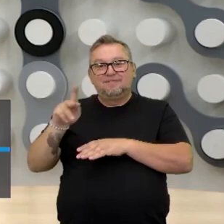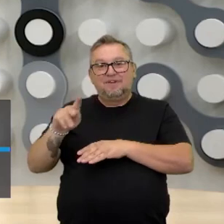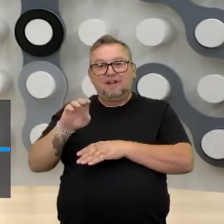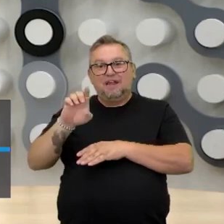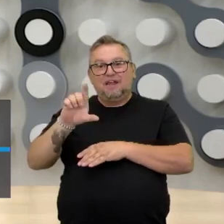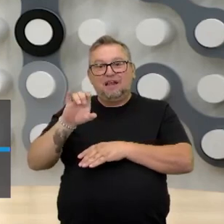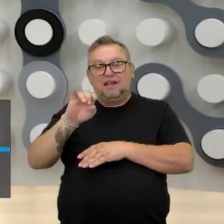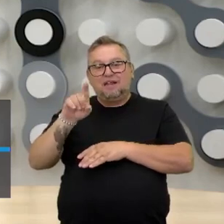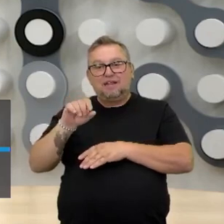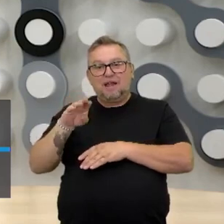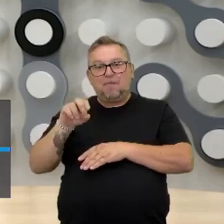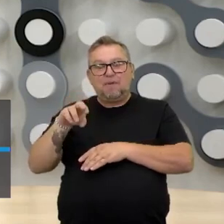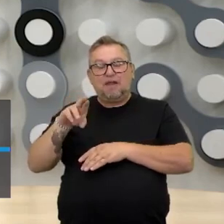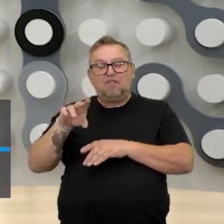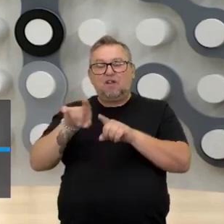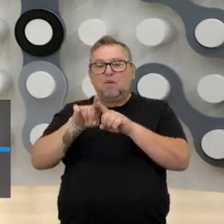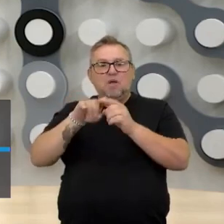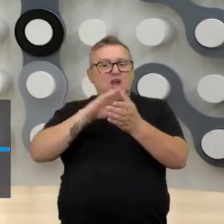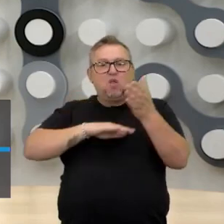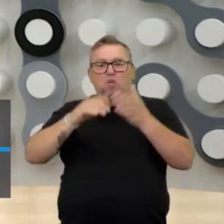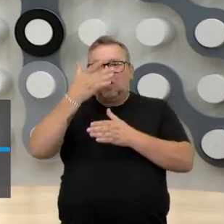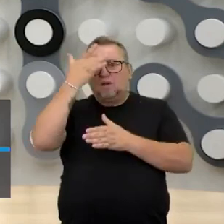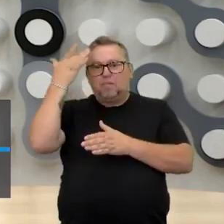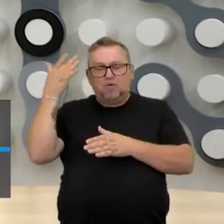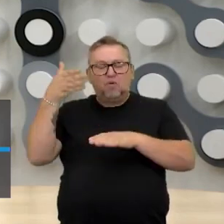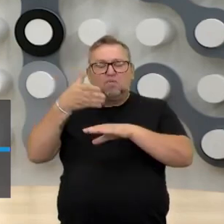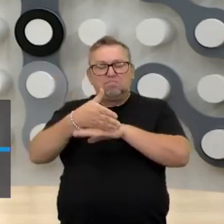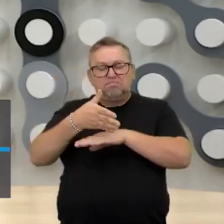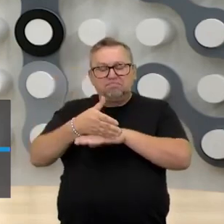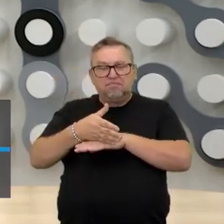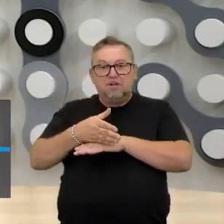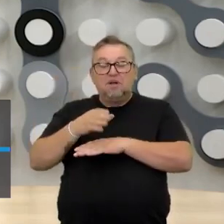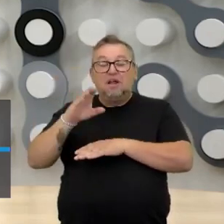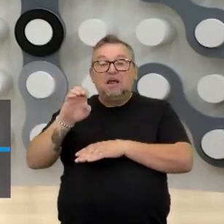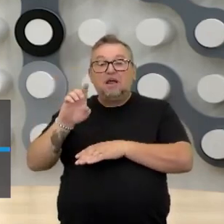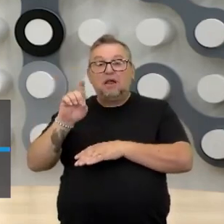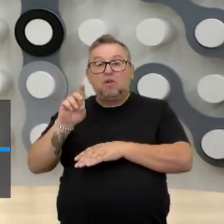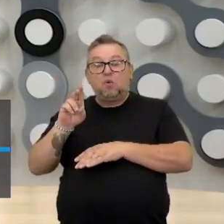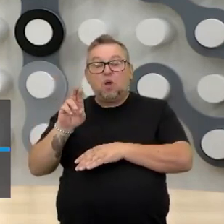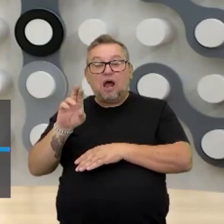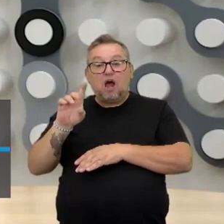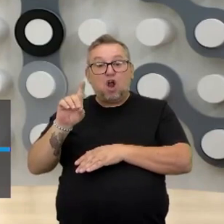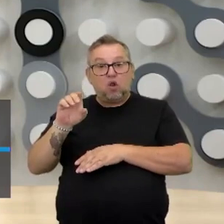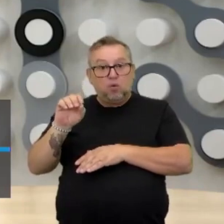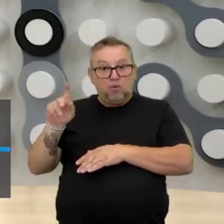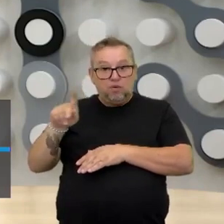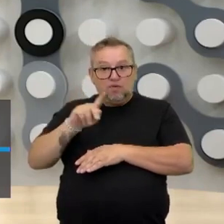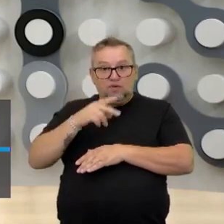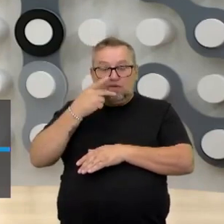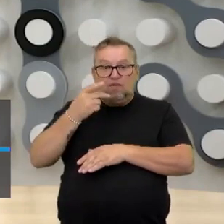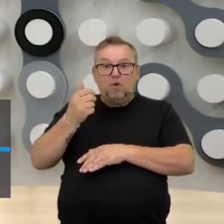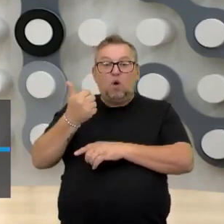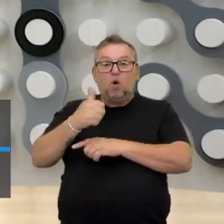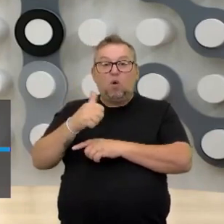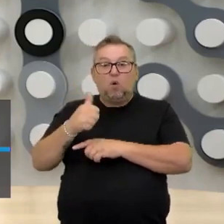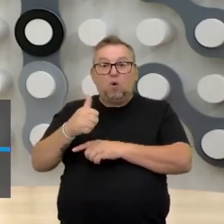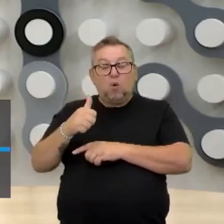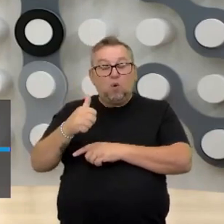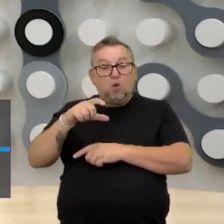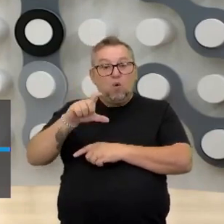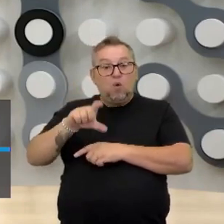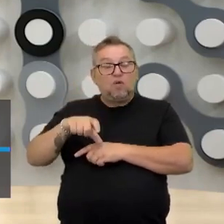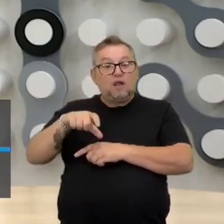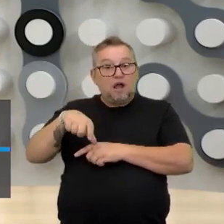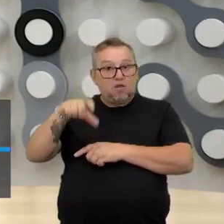Professora Elizabeth, professora Tânia, todo mundo participando aqui. Professor Eduardo, ele falou aqui, o Tony, 11 cartões,